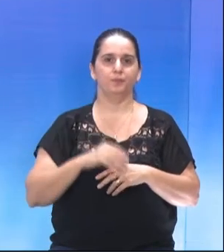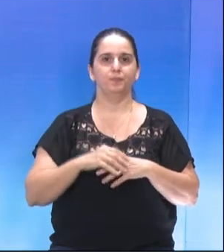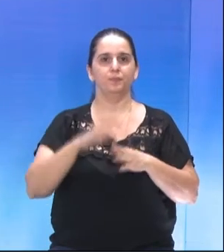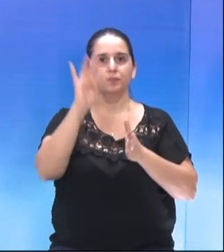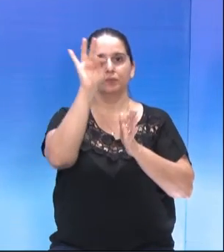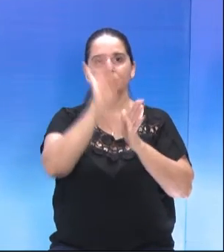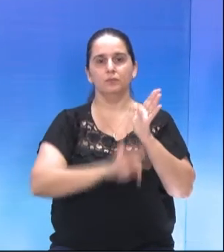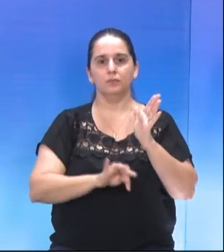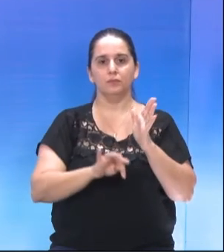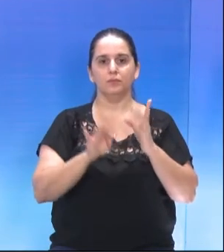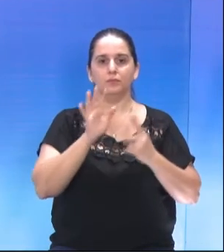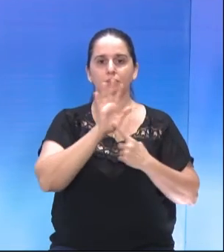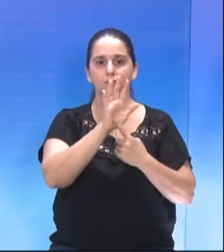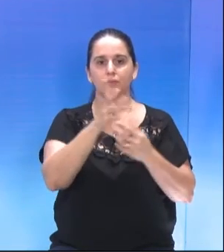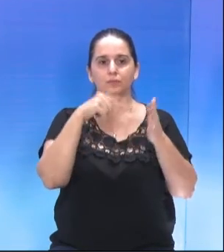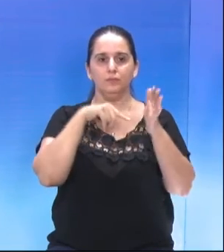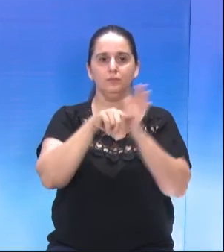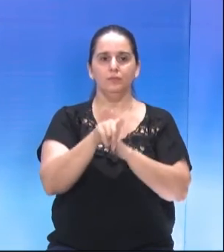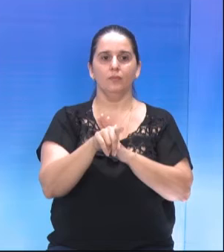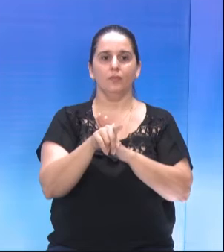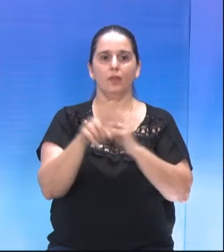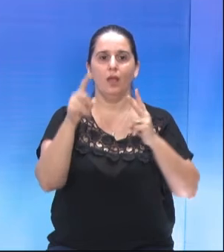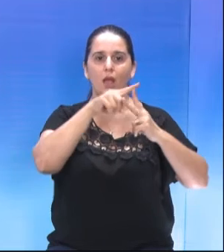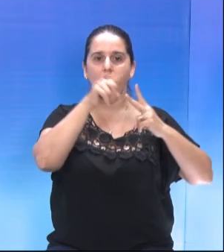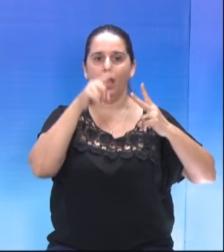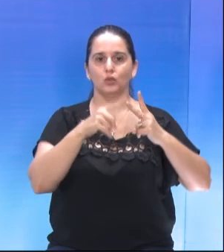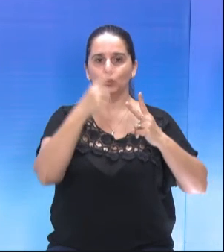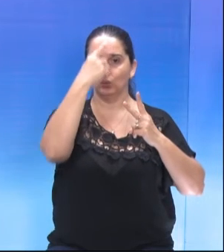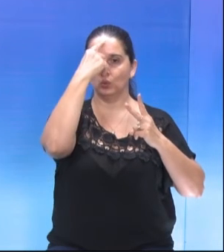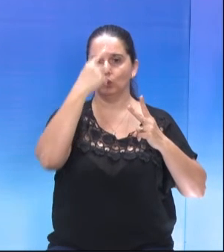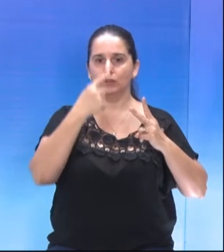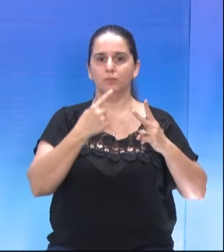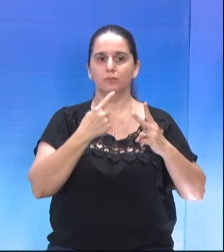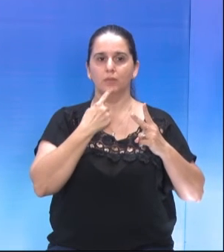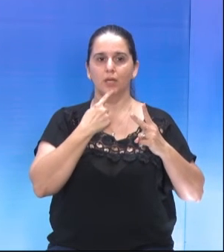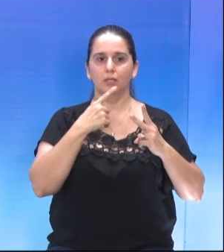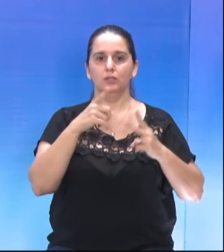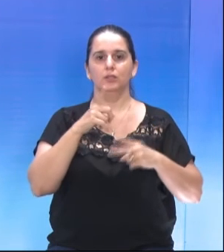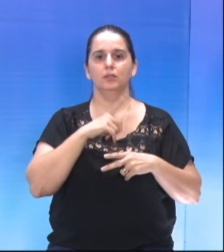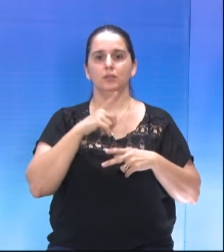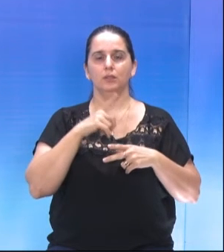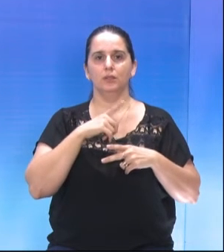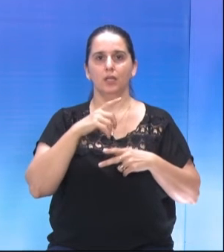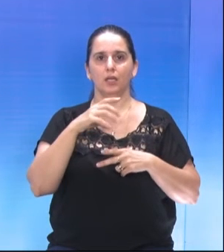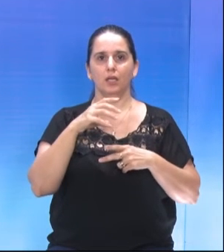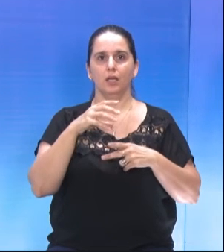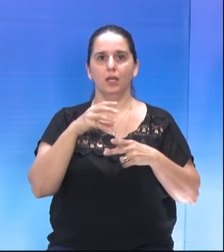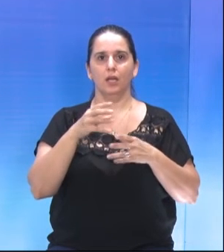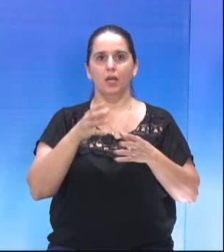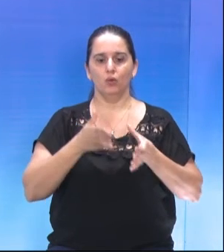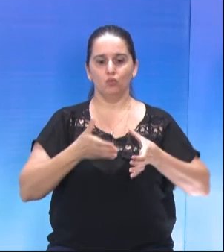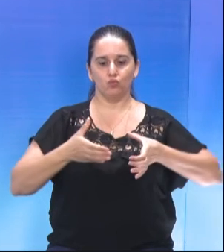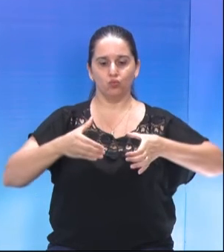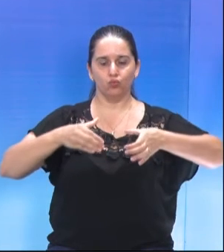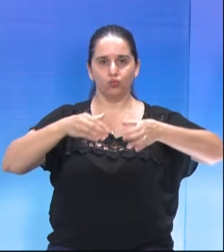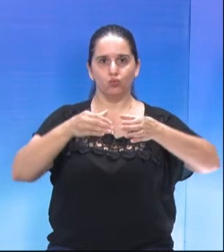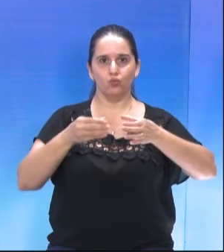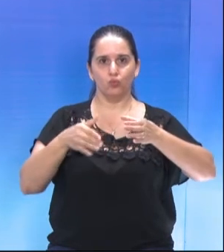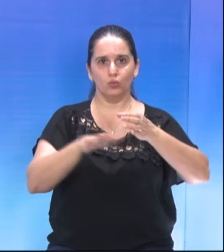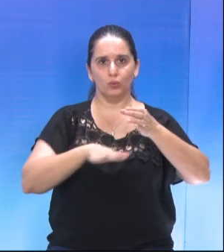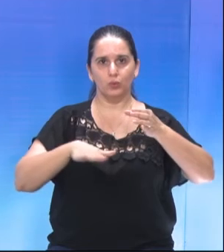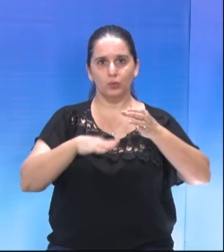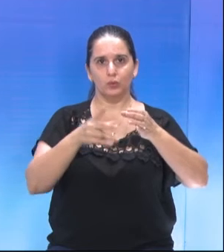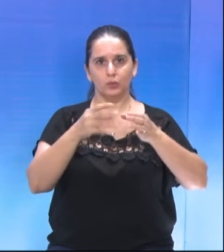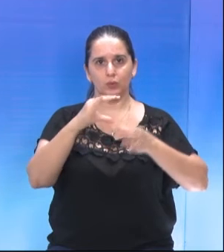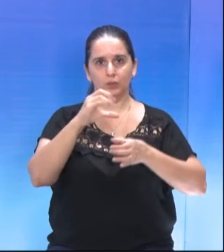e o texto, que é exatamente o enunciado, nos diz o seguinte: As duas imagens são produções que têm cerâmica